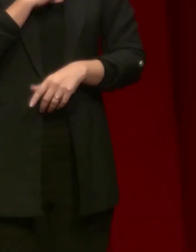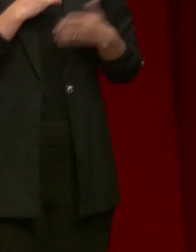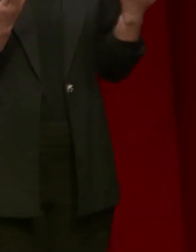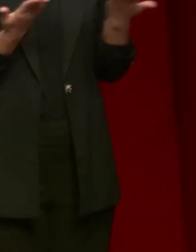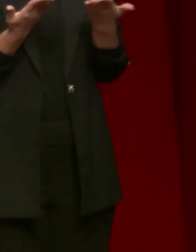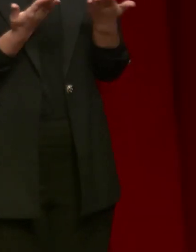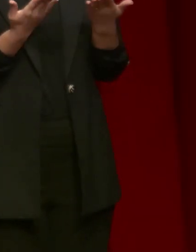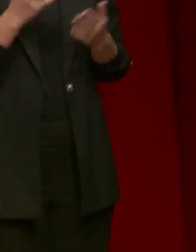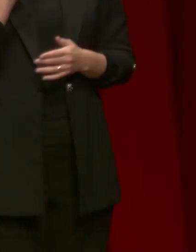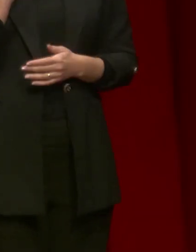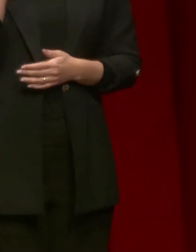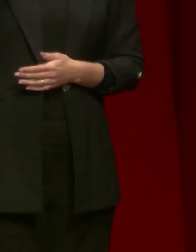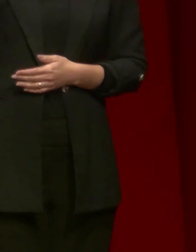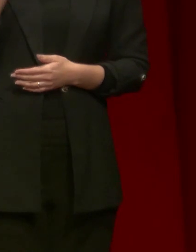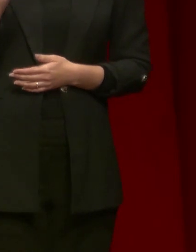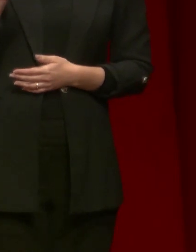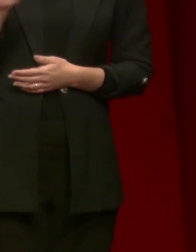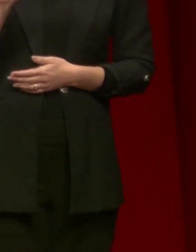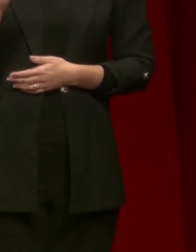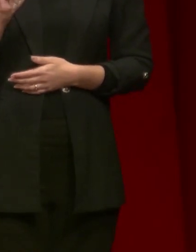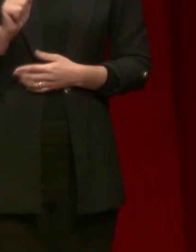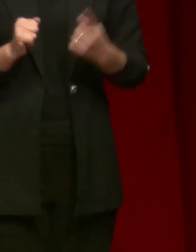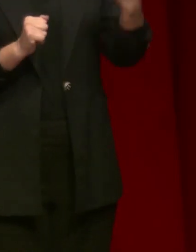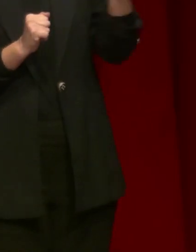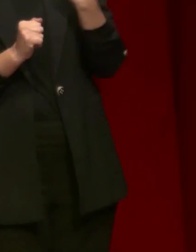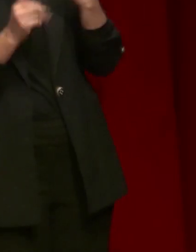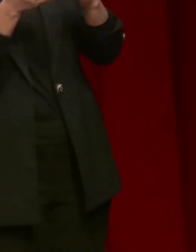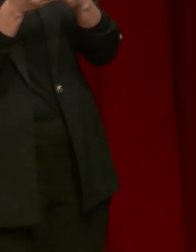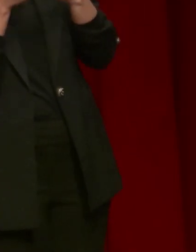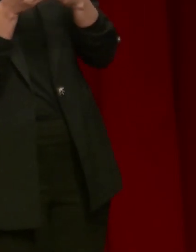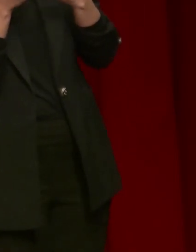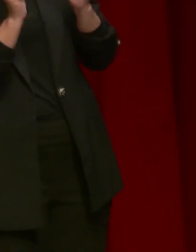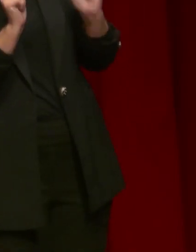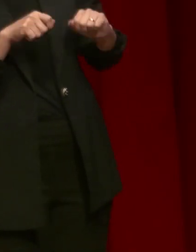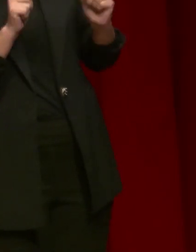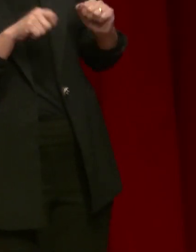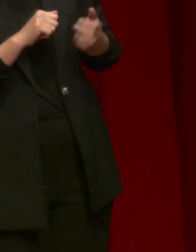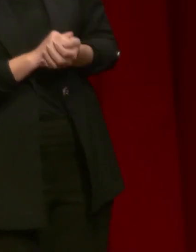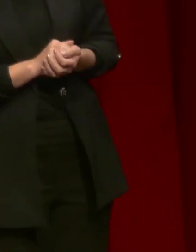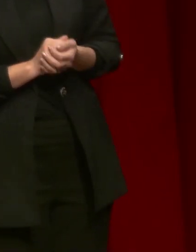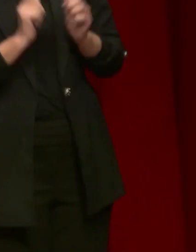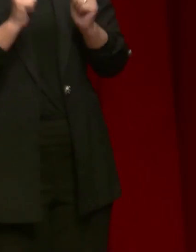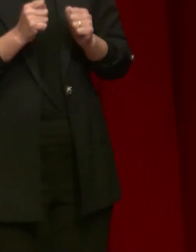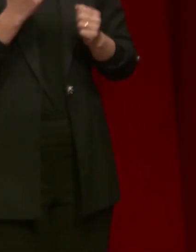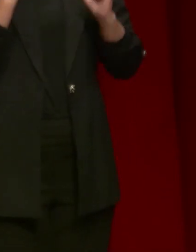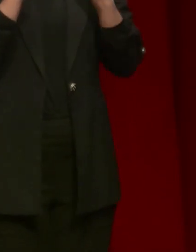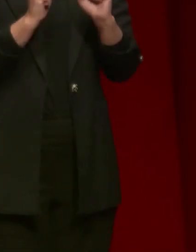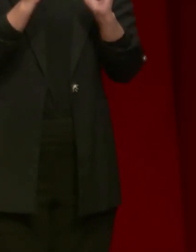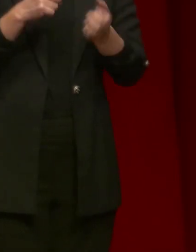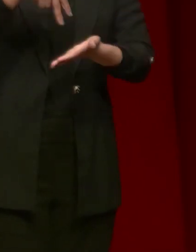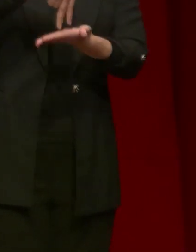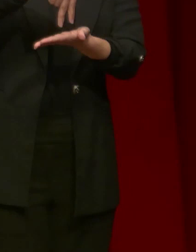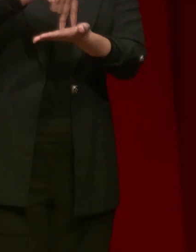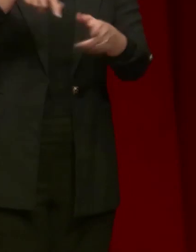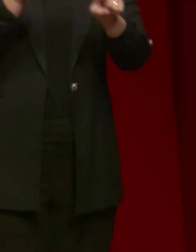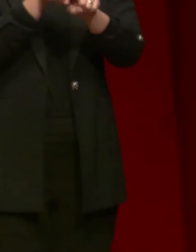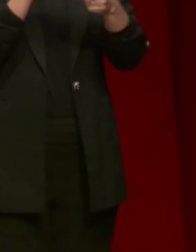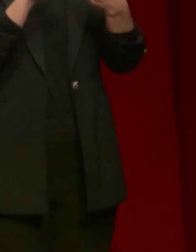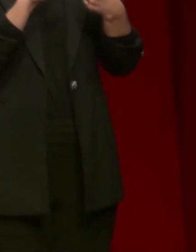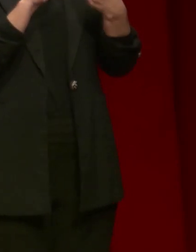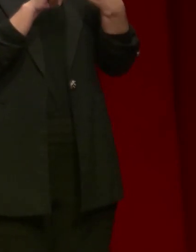Aliás, Renata, vem aqui na frente, por favor, rapidinho. Ó. Aqui embaixo mesmo, pode ficar aqui. Cadê a Cláudia